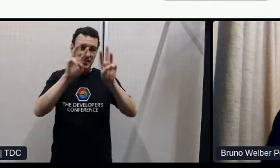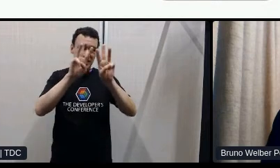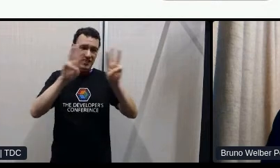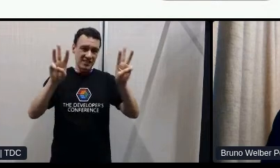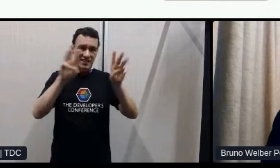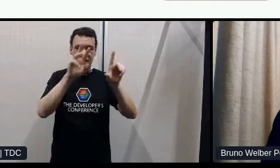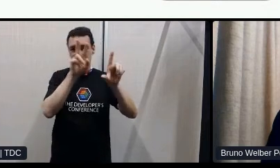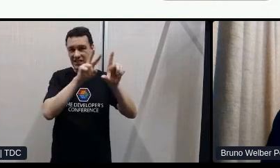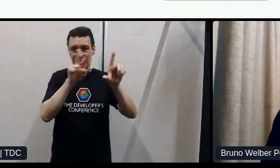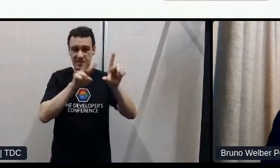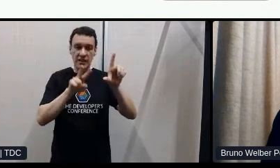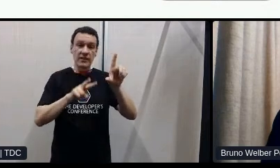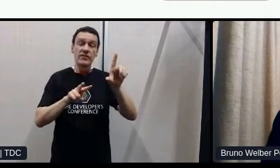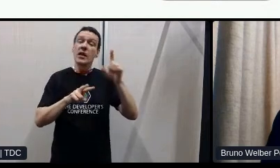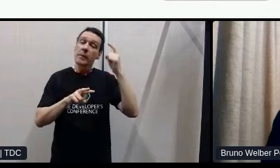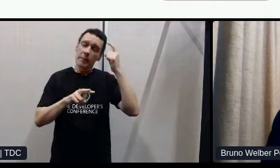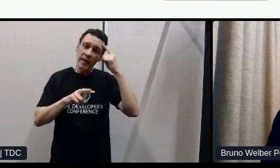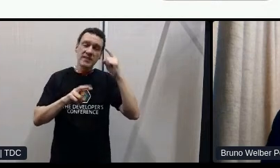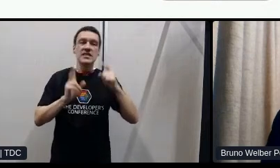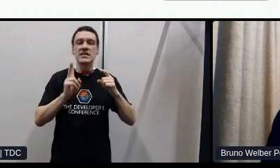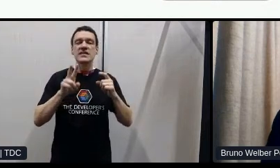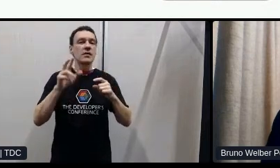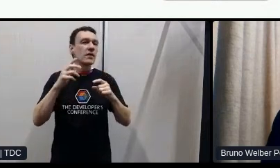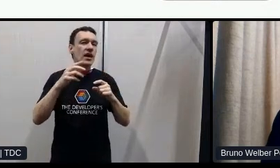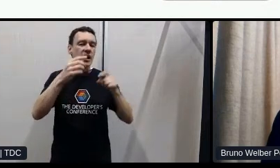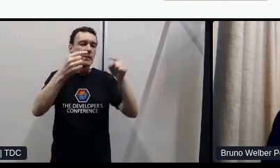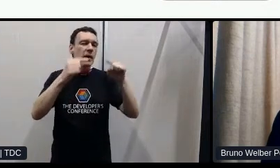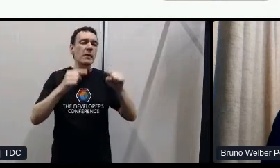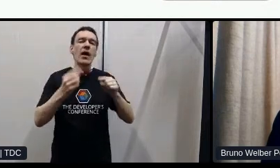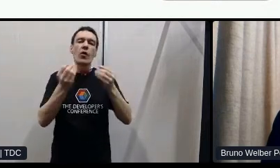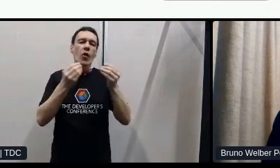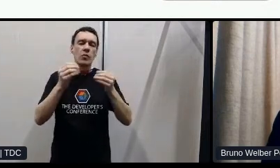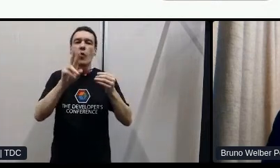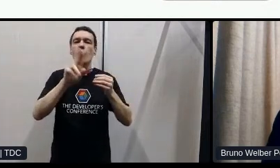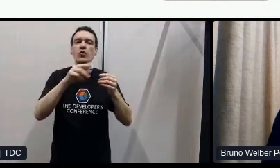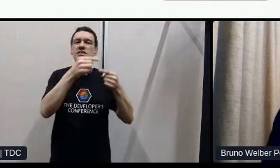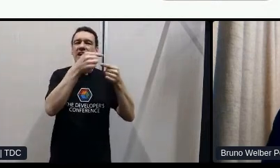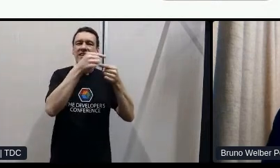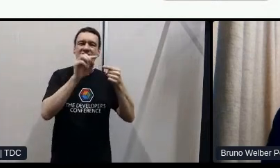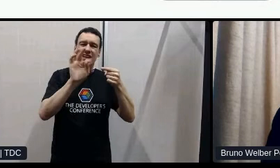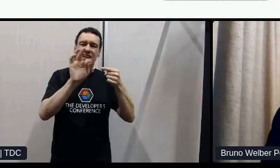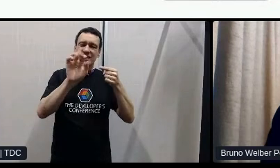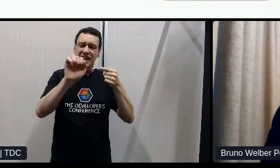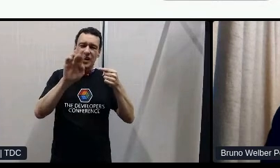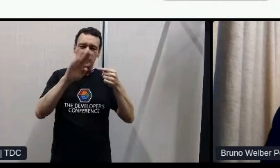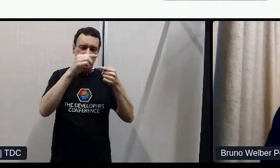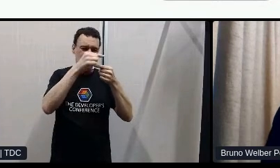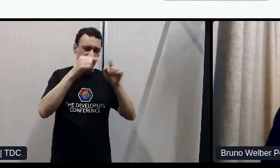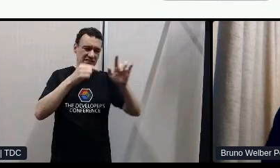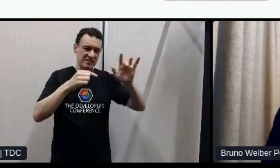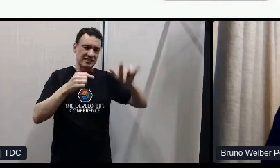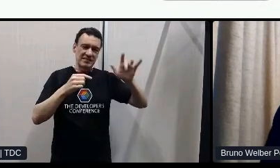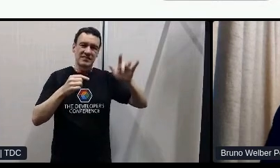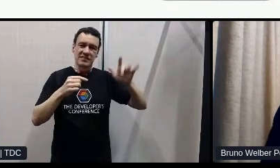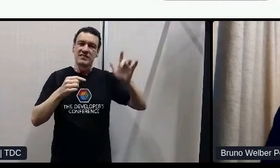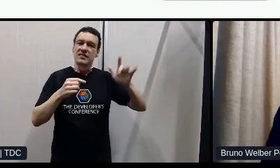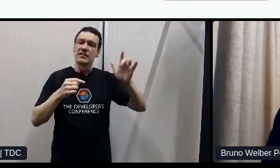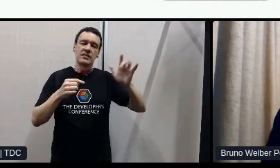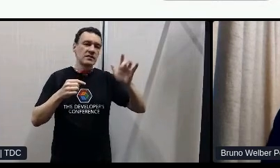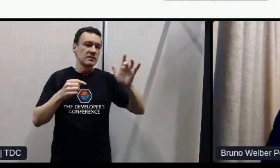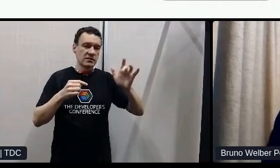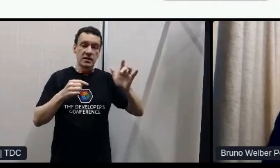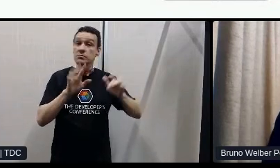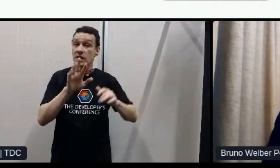vai navegar utilizando o tab. As pessoas têm esse costume de pensar dessa forma, essa ideia. Mas